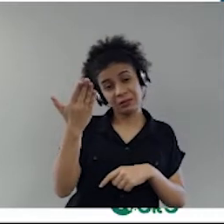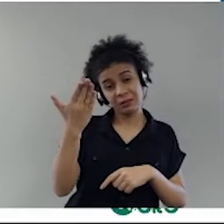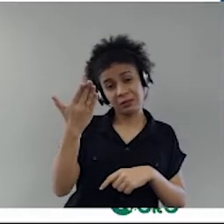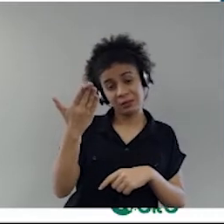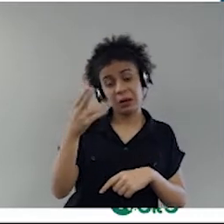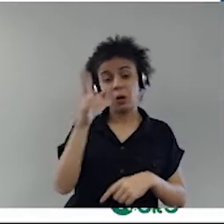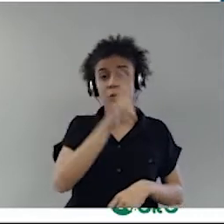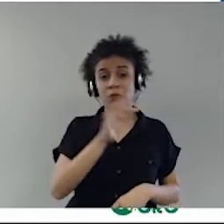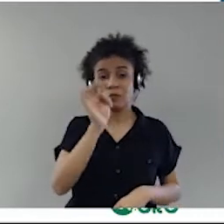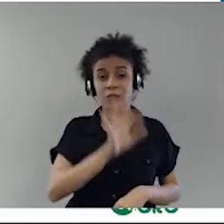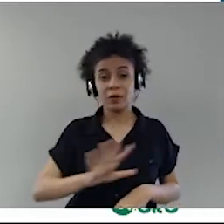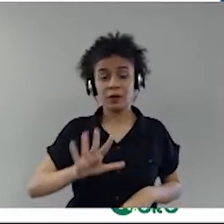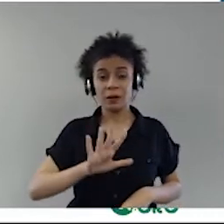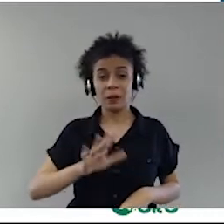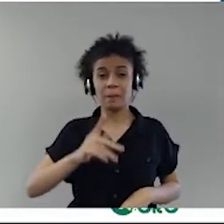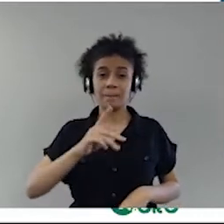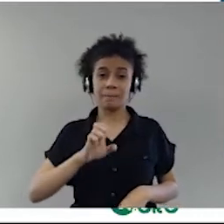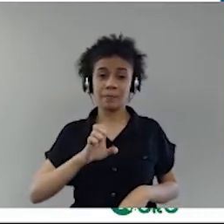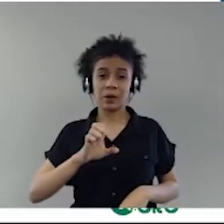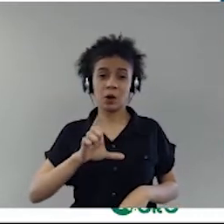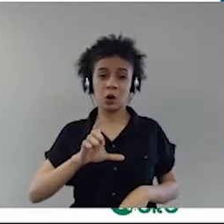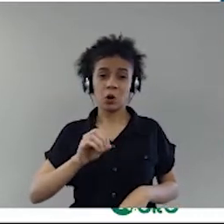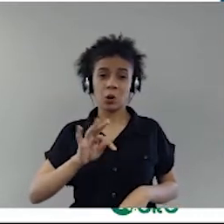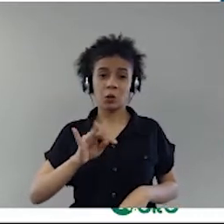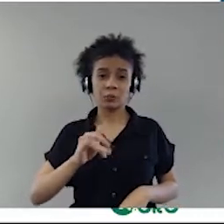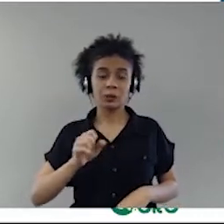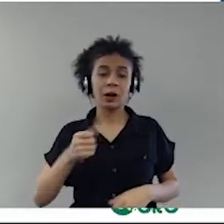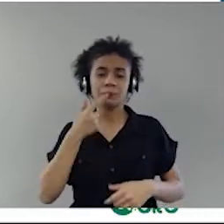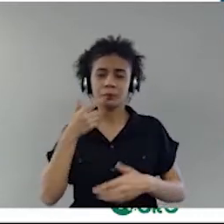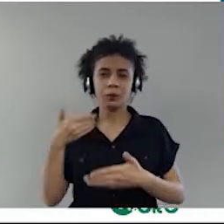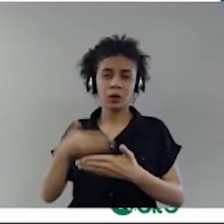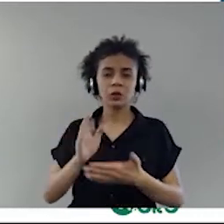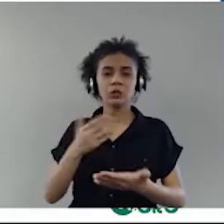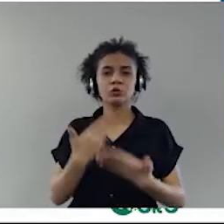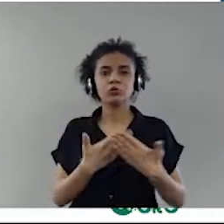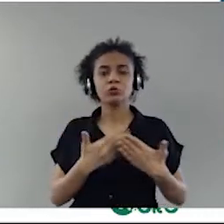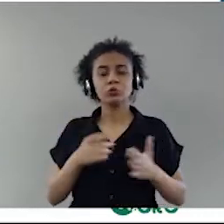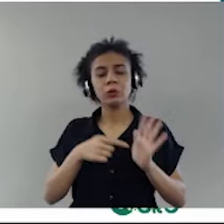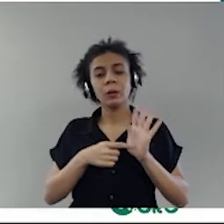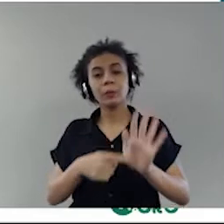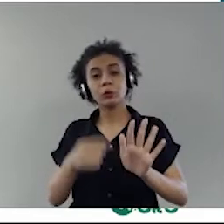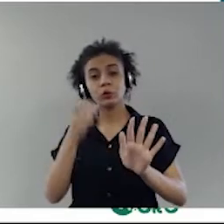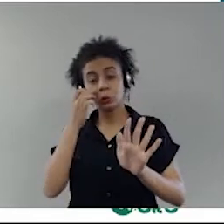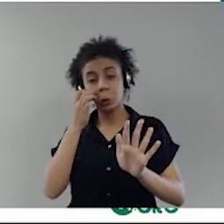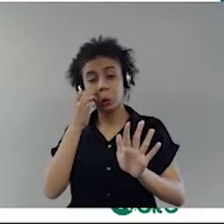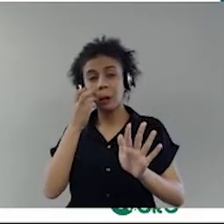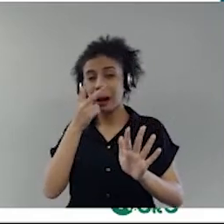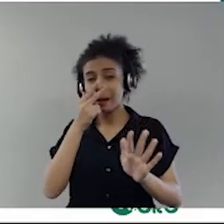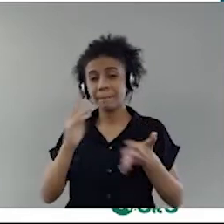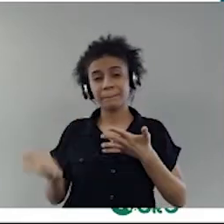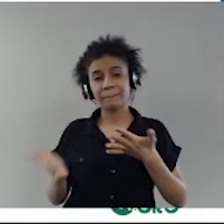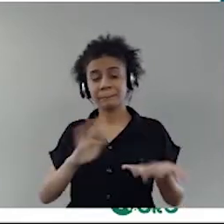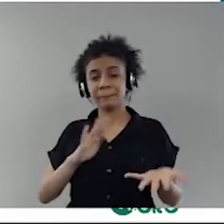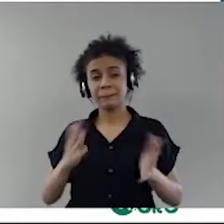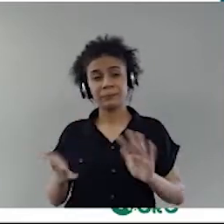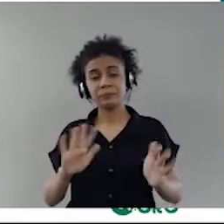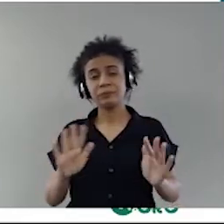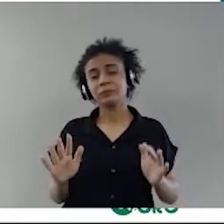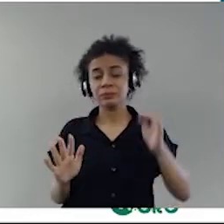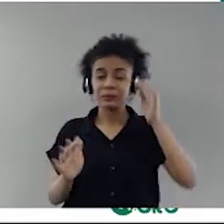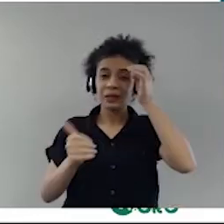A Universidade Federal de Pelotas, agora, recentemente, fez um estudo demonstrando que estima-se em torno